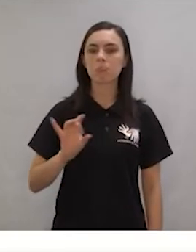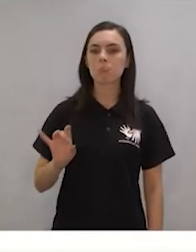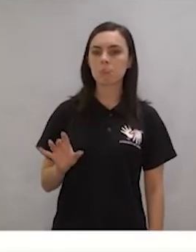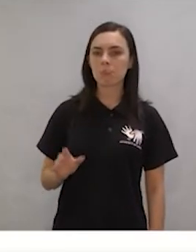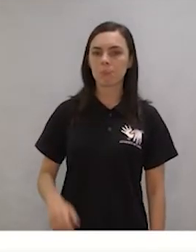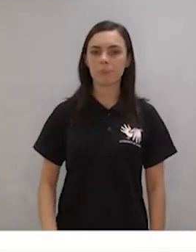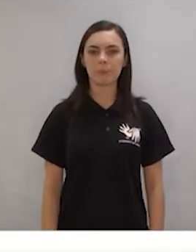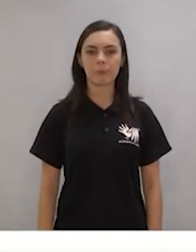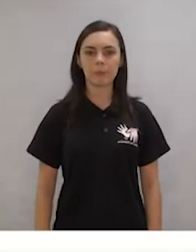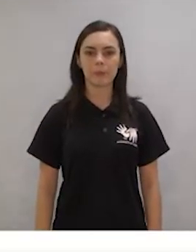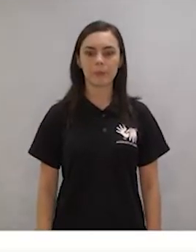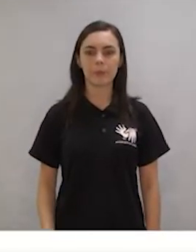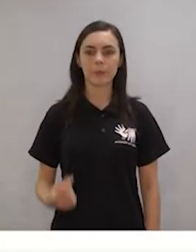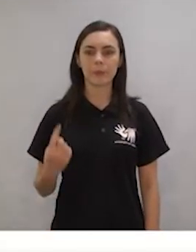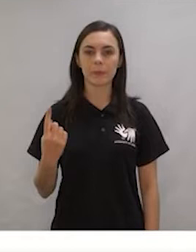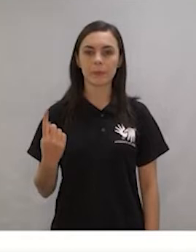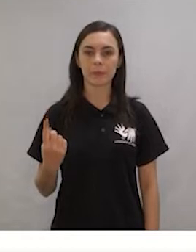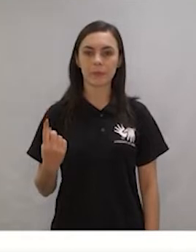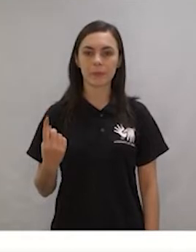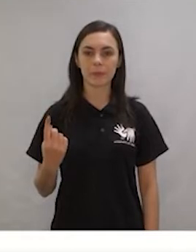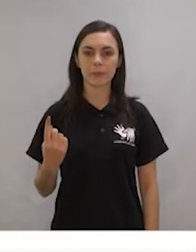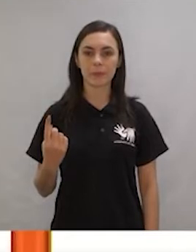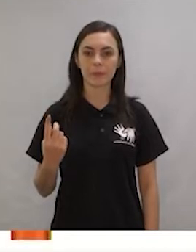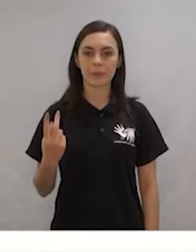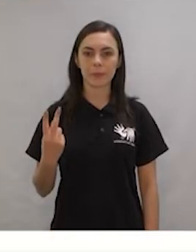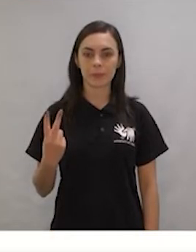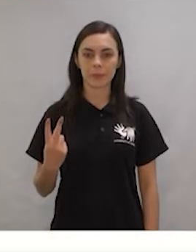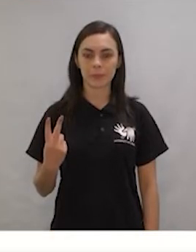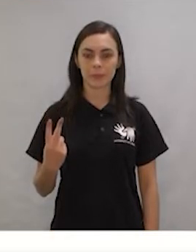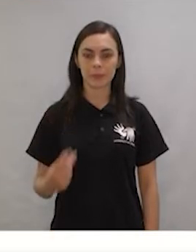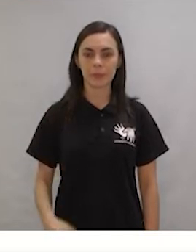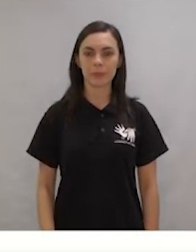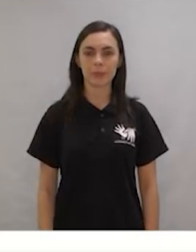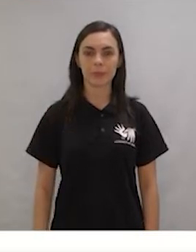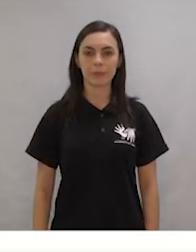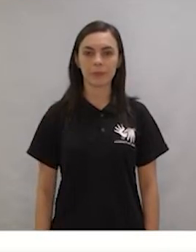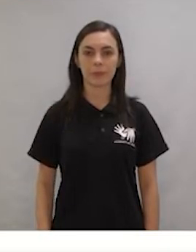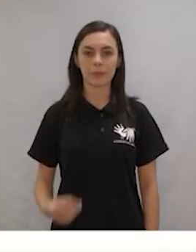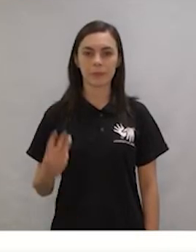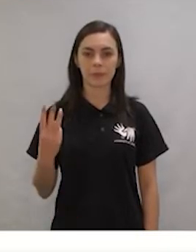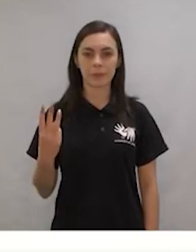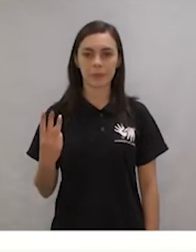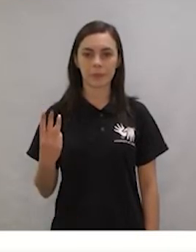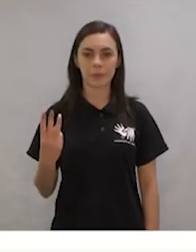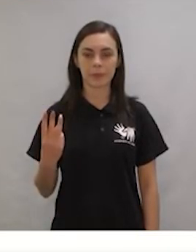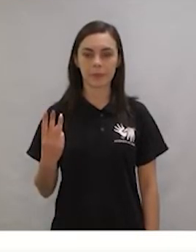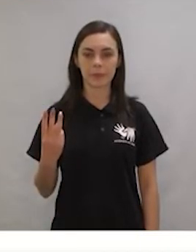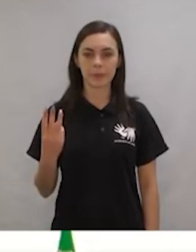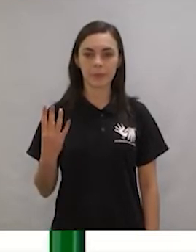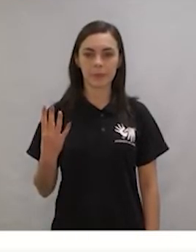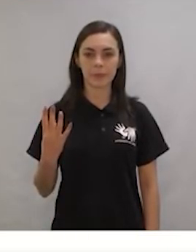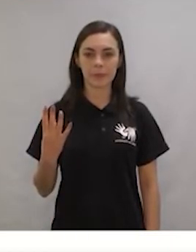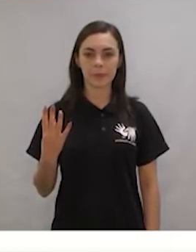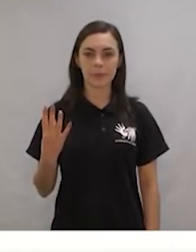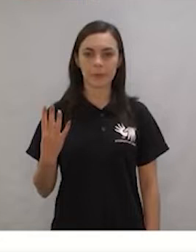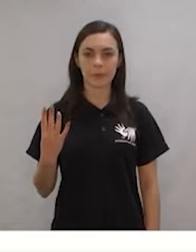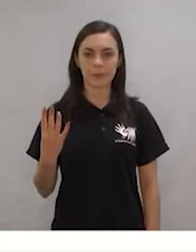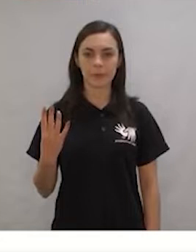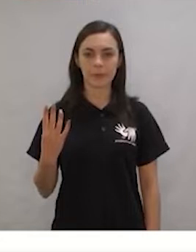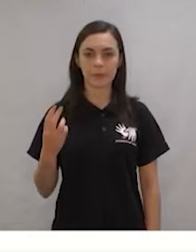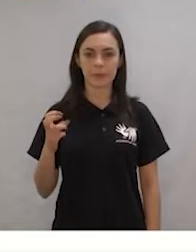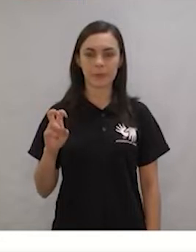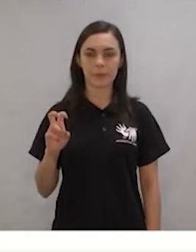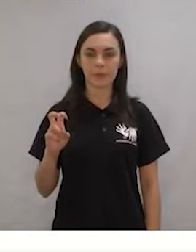cada caixa? 1, 2, 3,